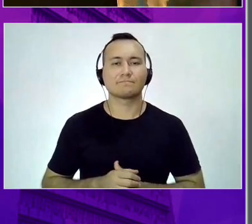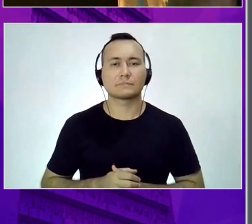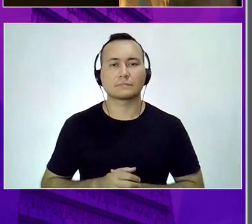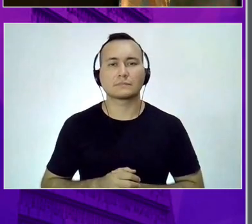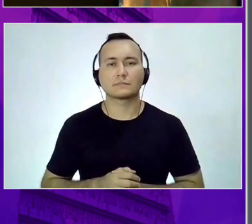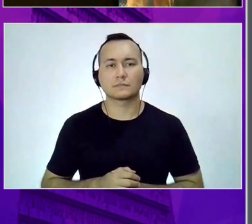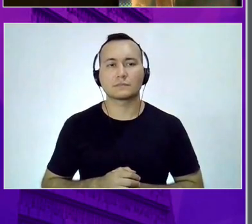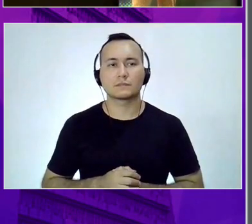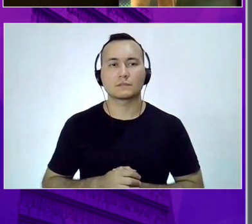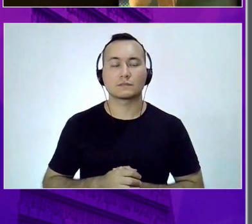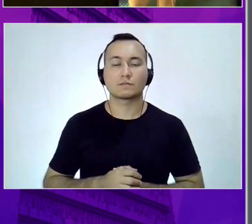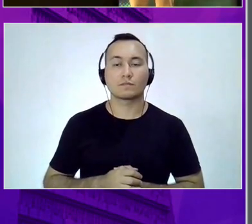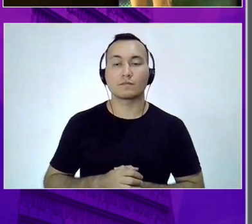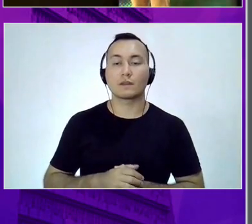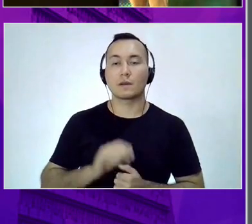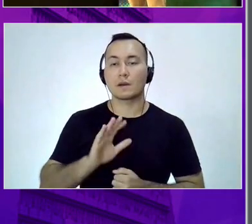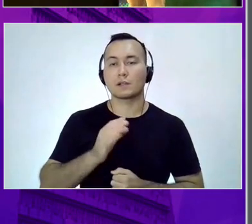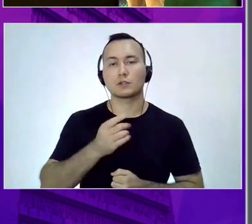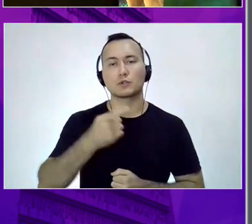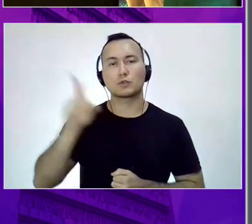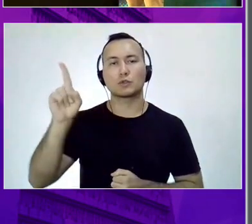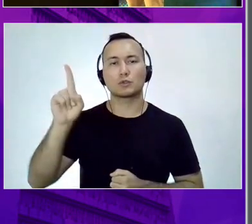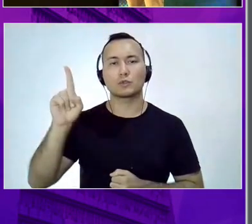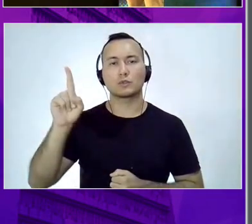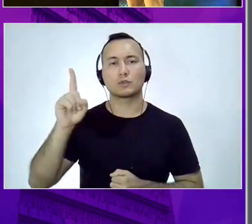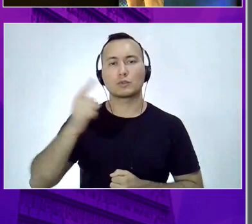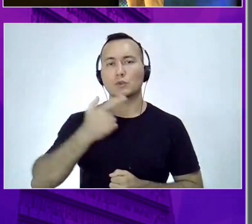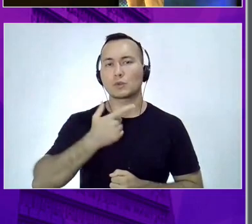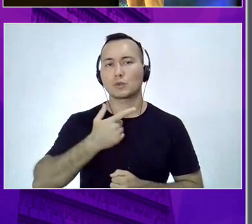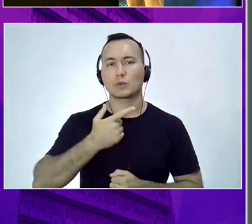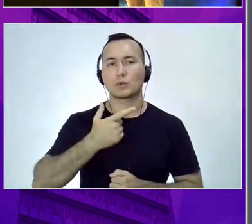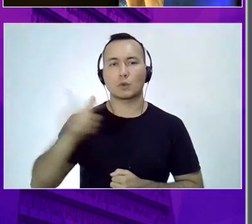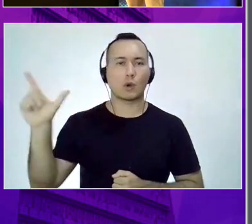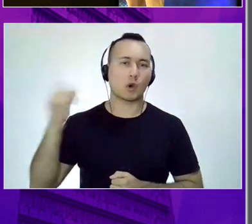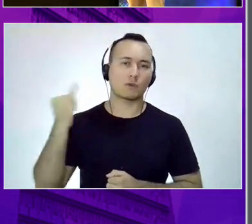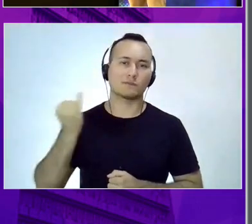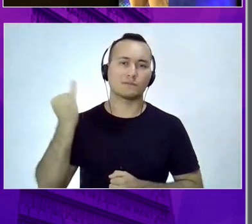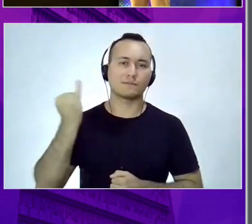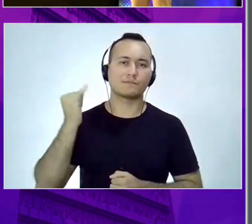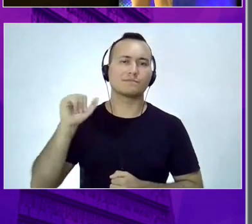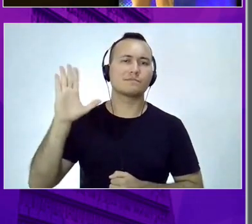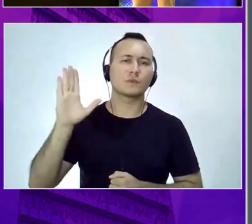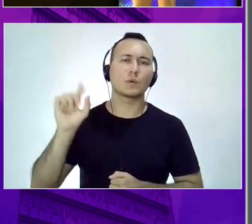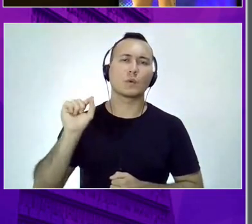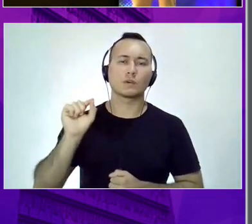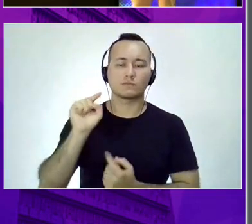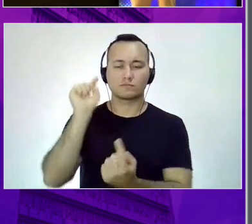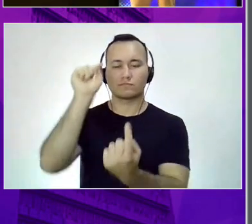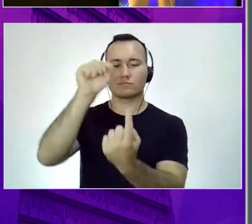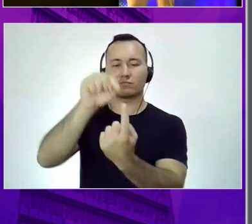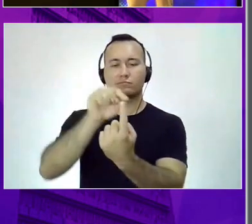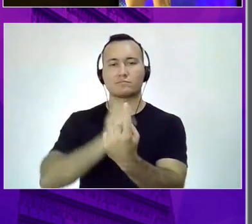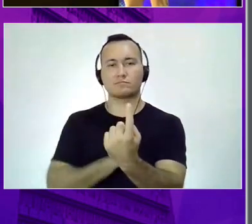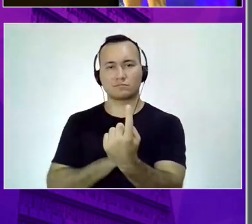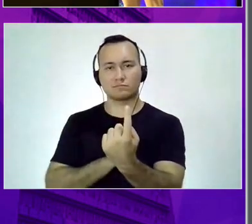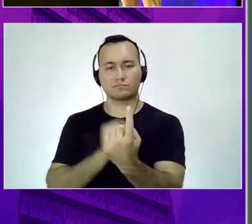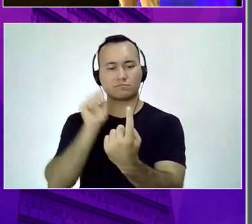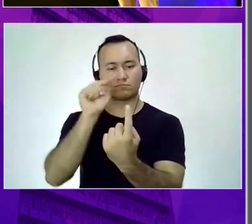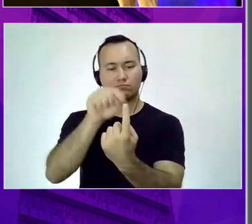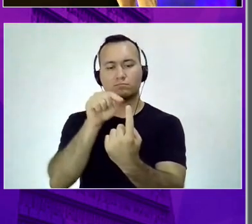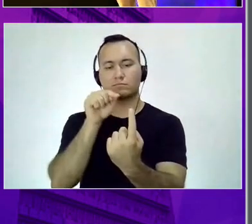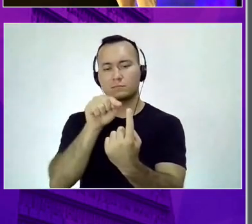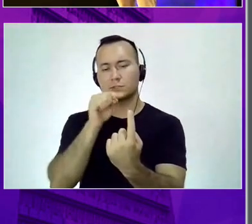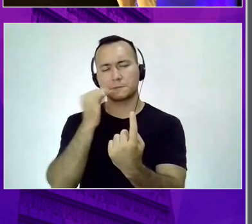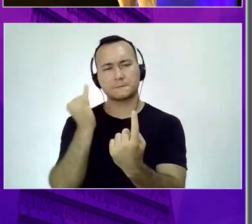Mas, tão importante quanto isso tudo é não permitir que o time perca o objetivo de vista. Porque no dia a dia a gente acaba